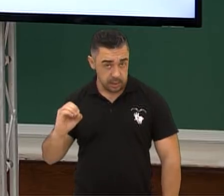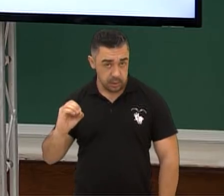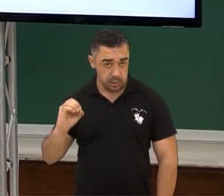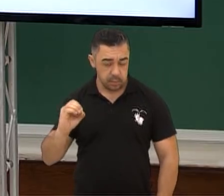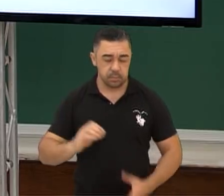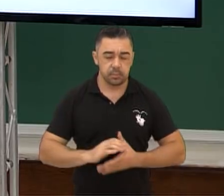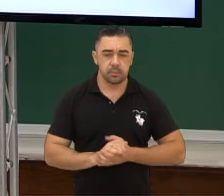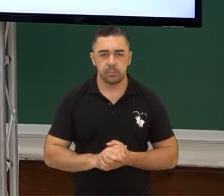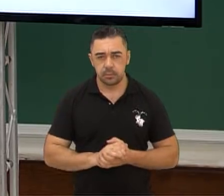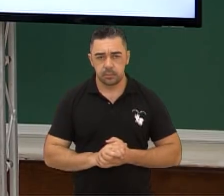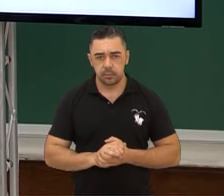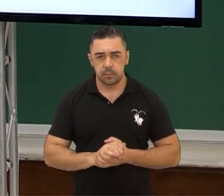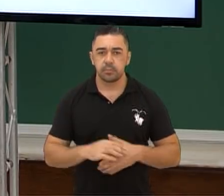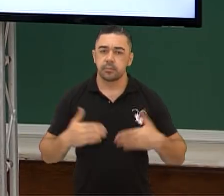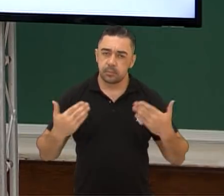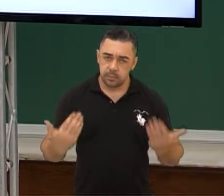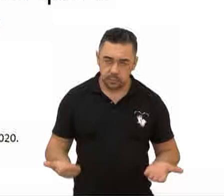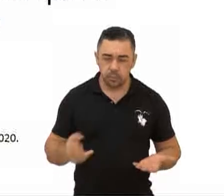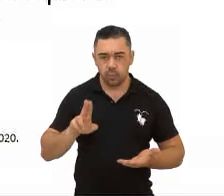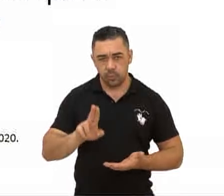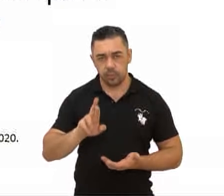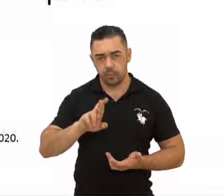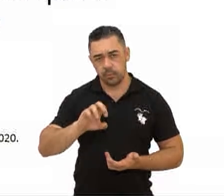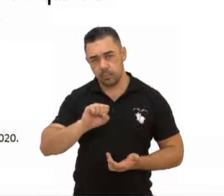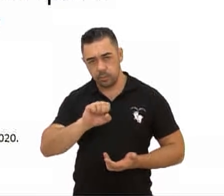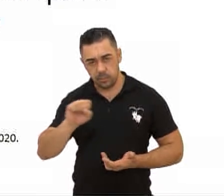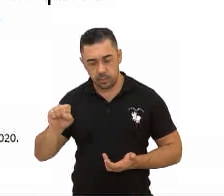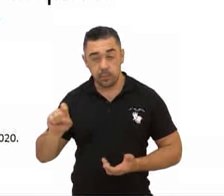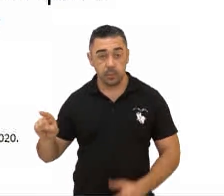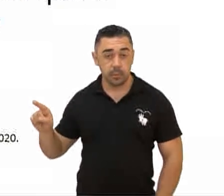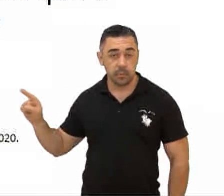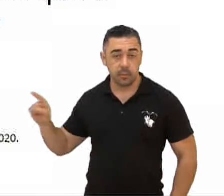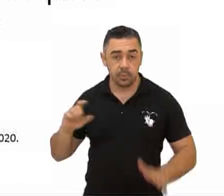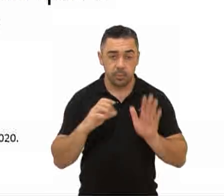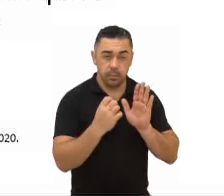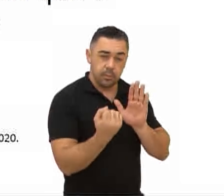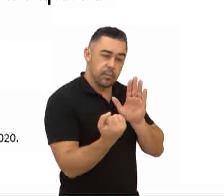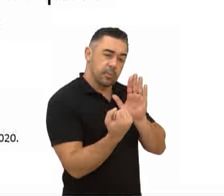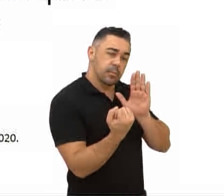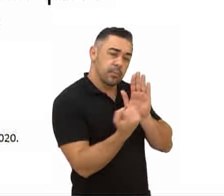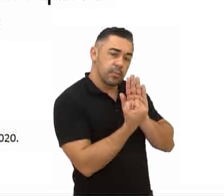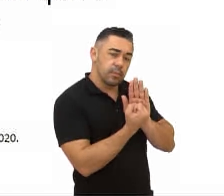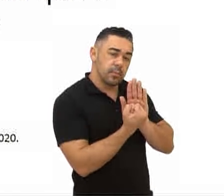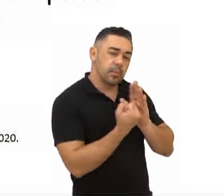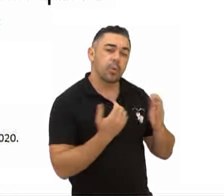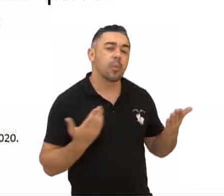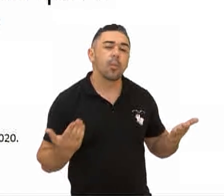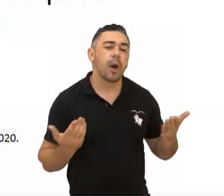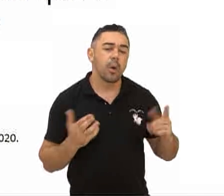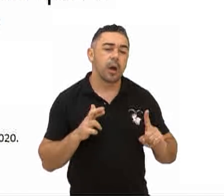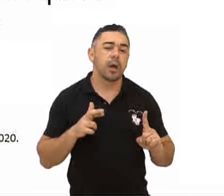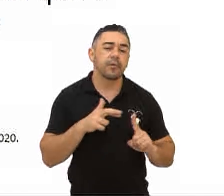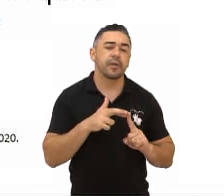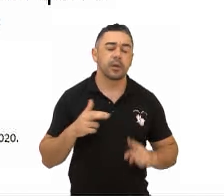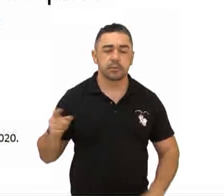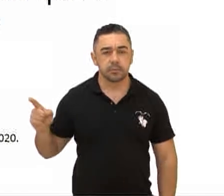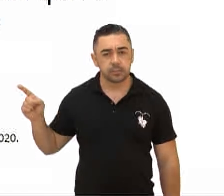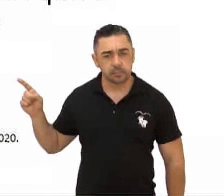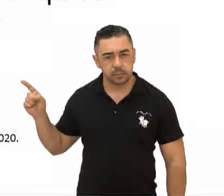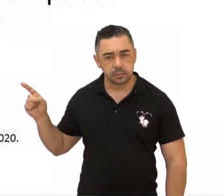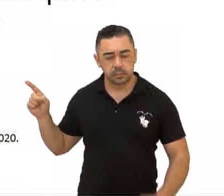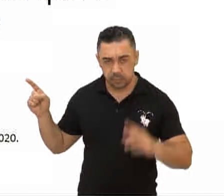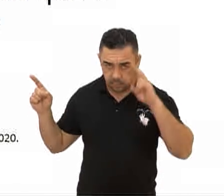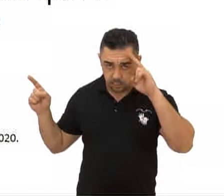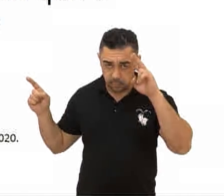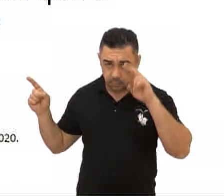1980. Por falar em União Soviética, este símbolo. Qual é a referência desse símbolo aqui ao lado?